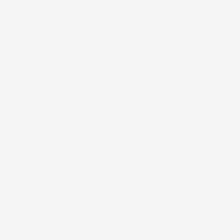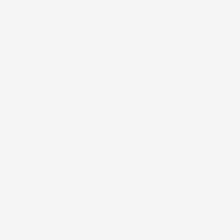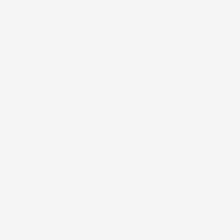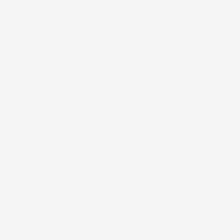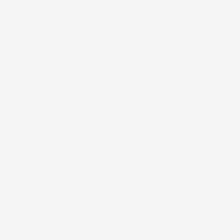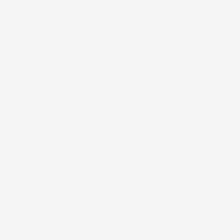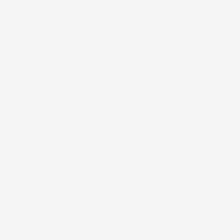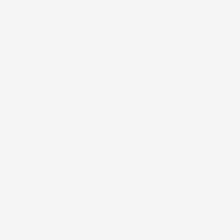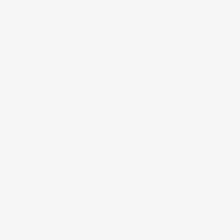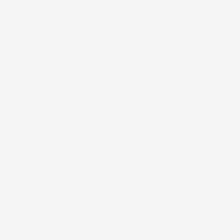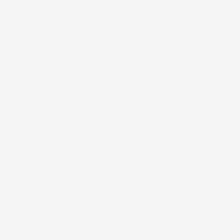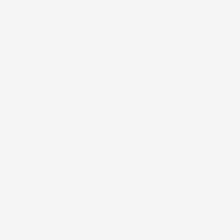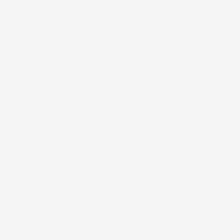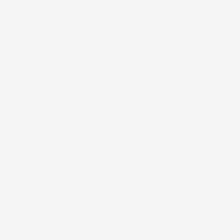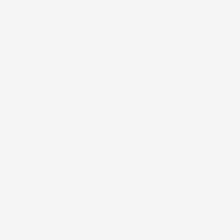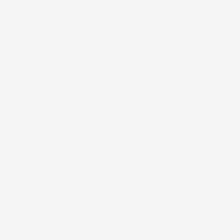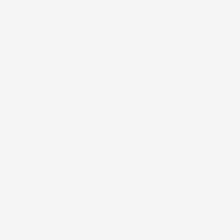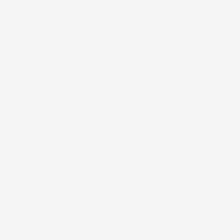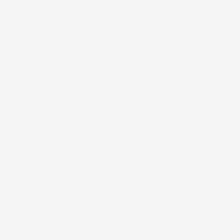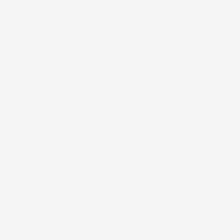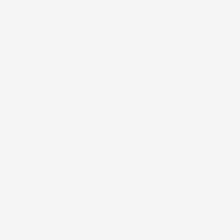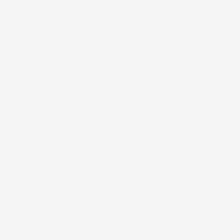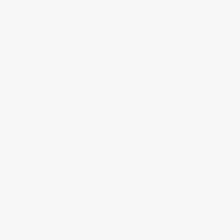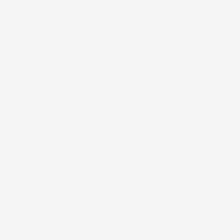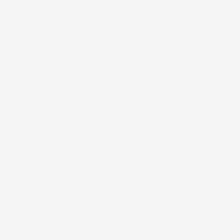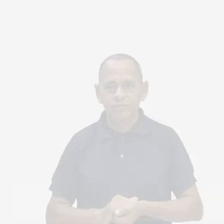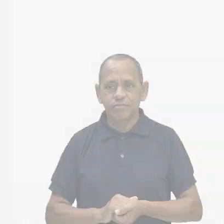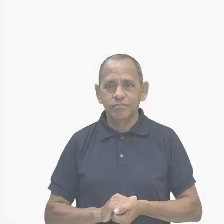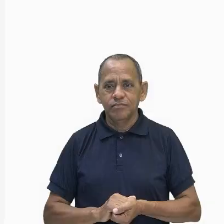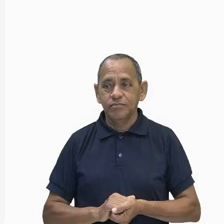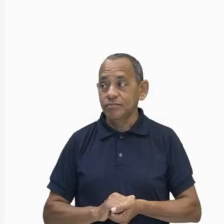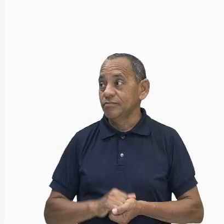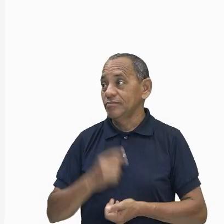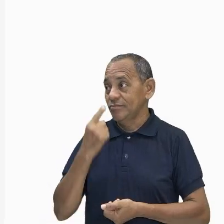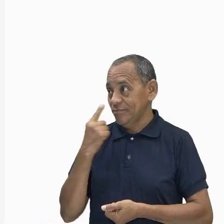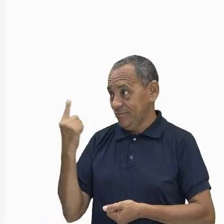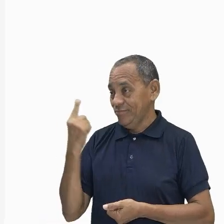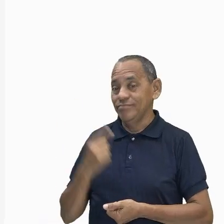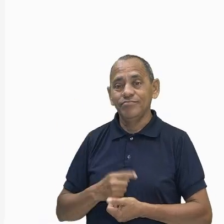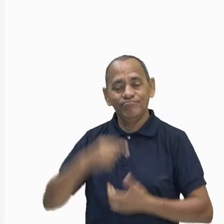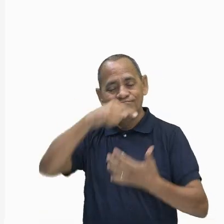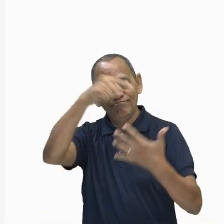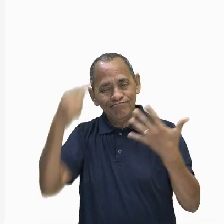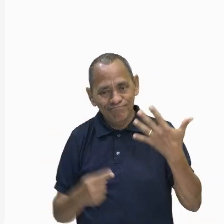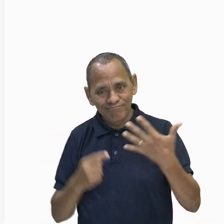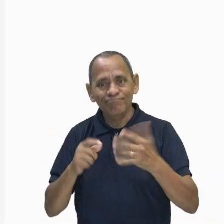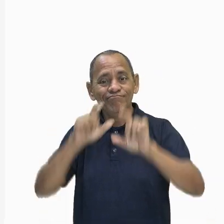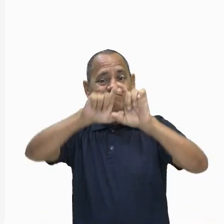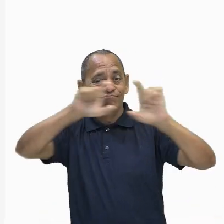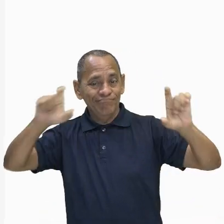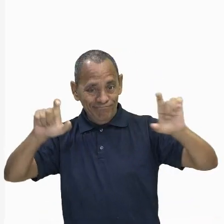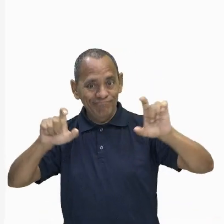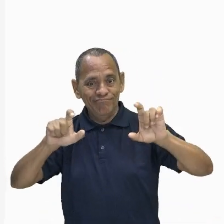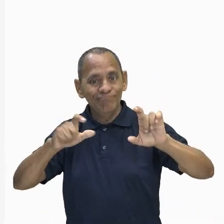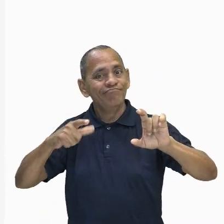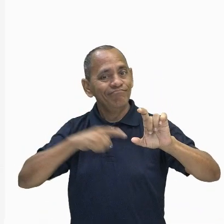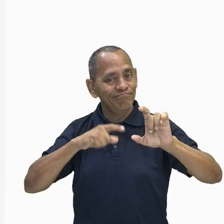termos acessórios. Os termos acessórios da oração, gente, desempenham